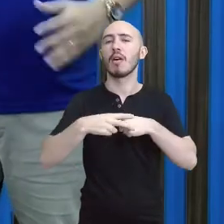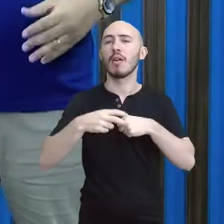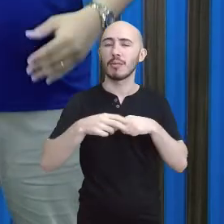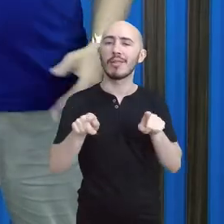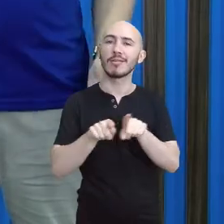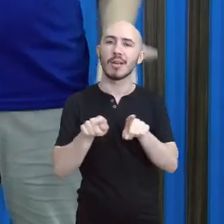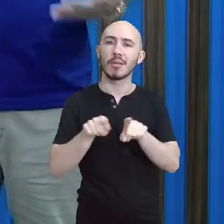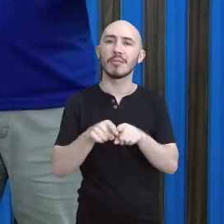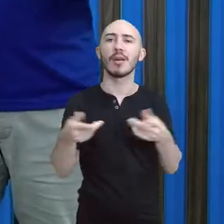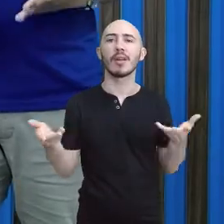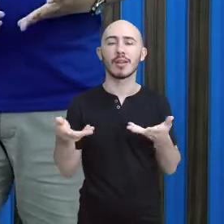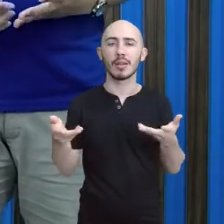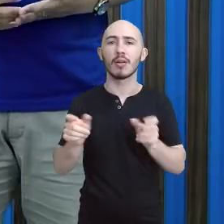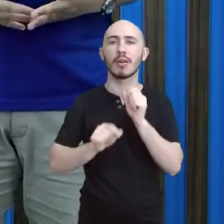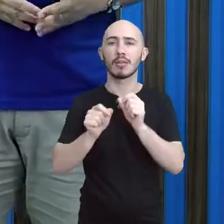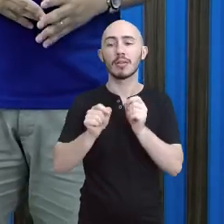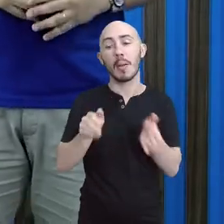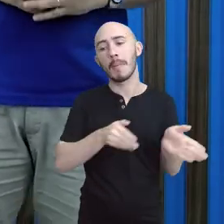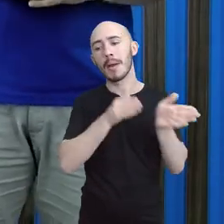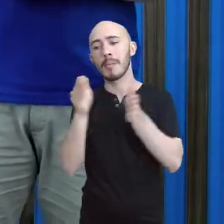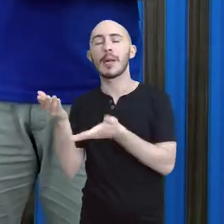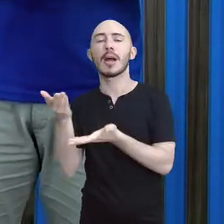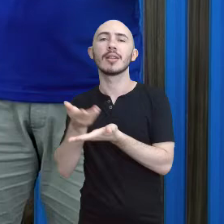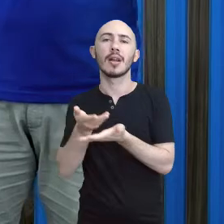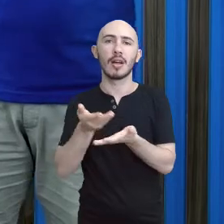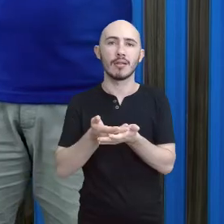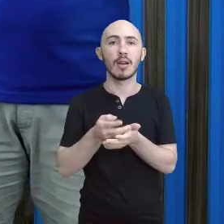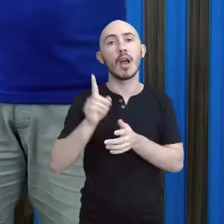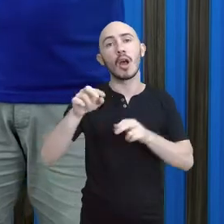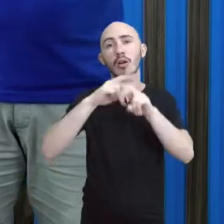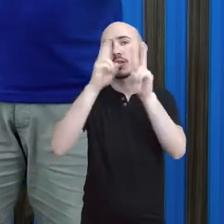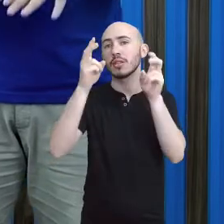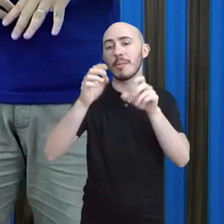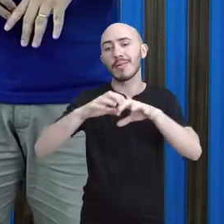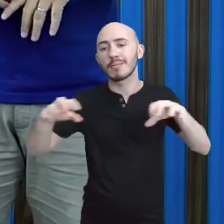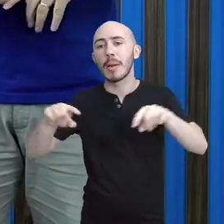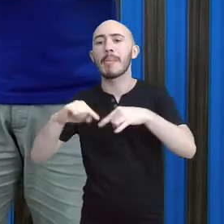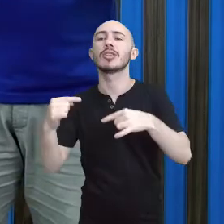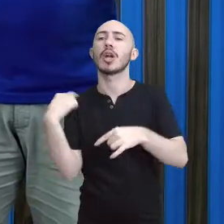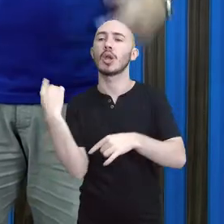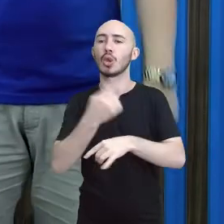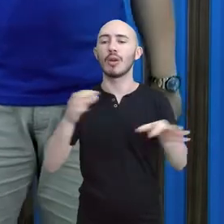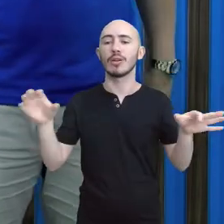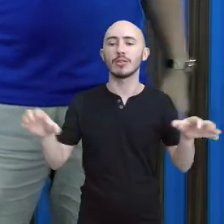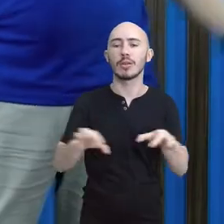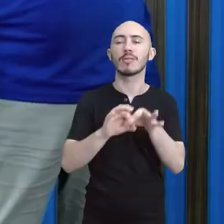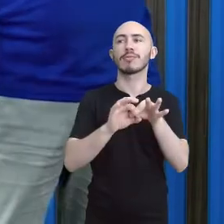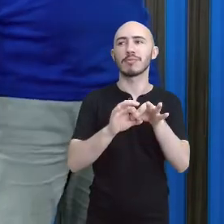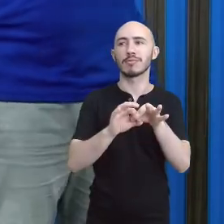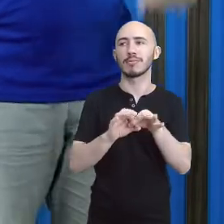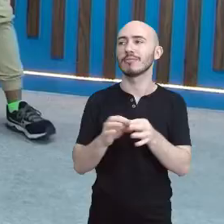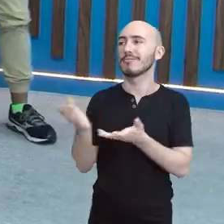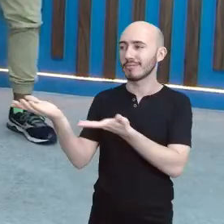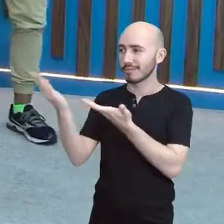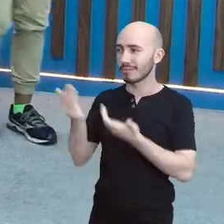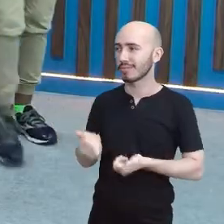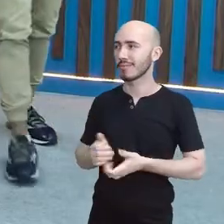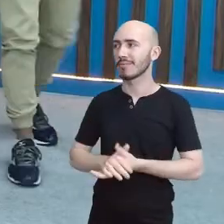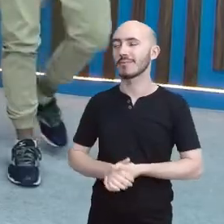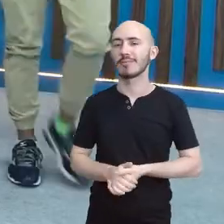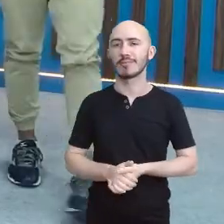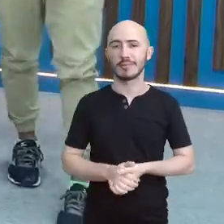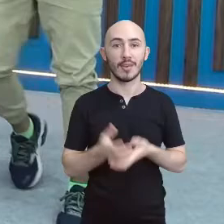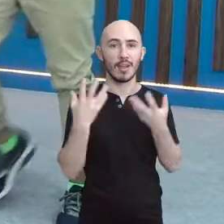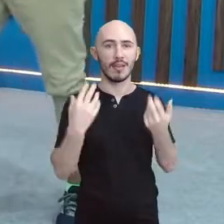vocabulário. É uma outra parte da aula que seria um assunto separado, mas a gente vai unificar, porque a gente é bom nisso. Vem para cá, professor. Vamos